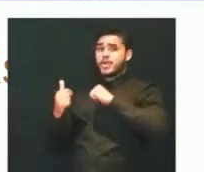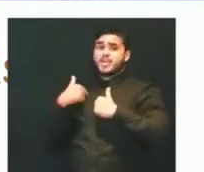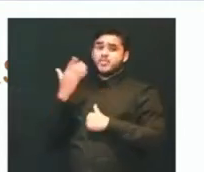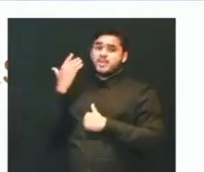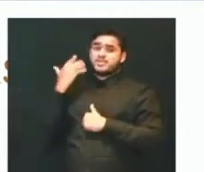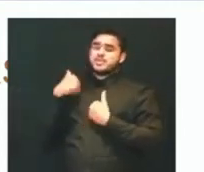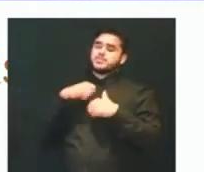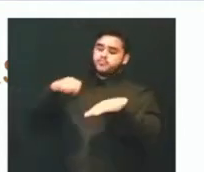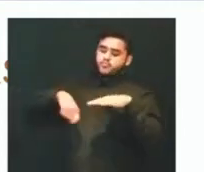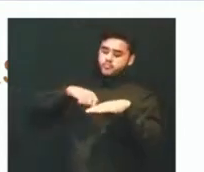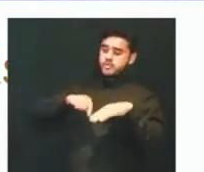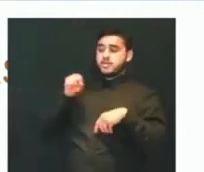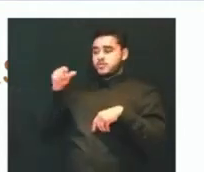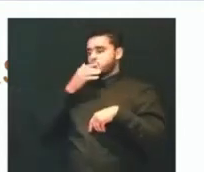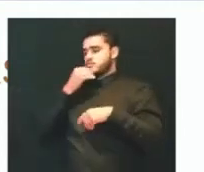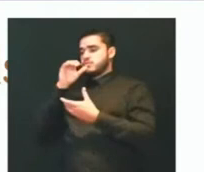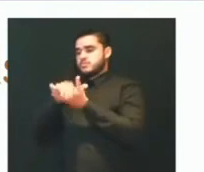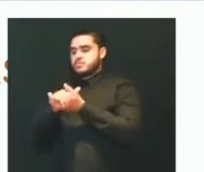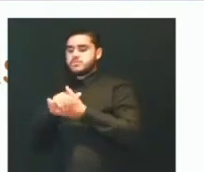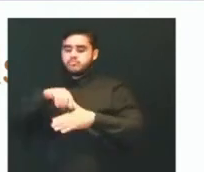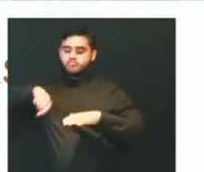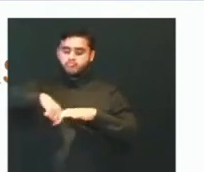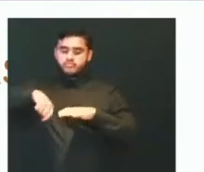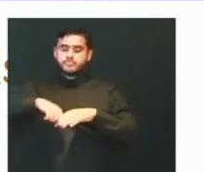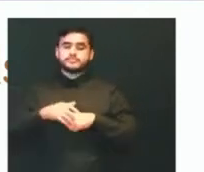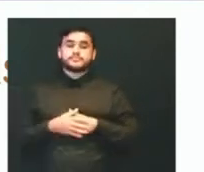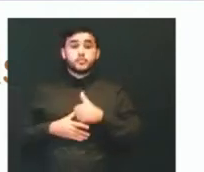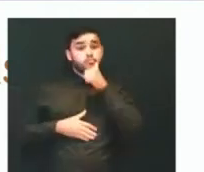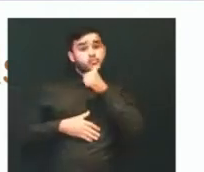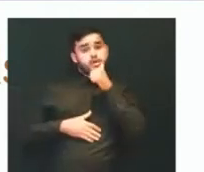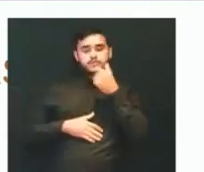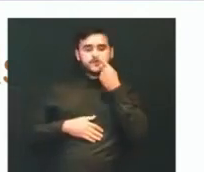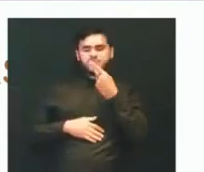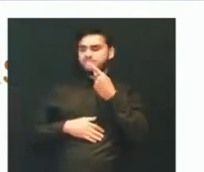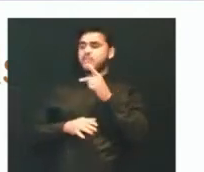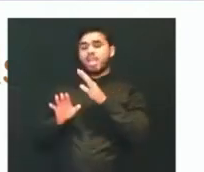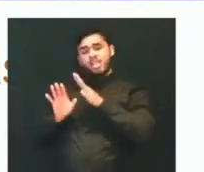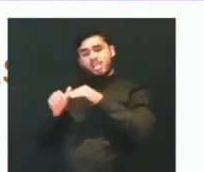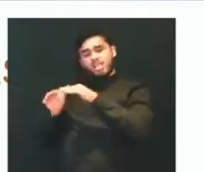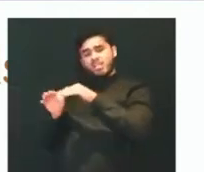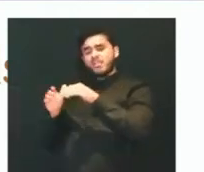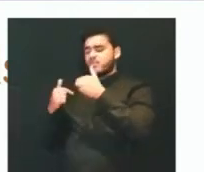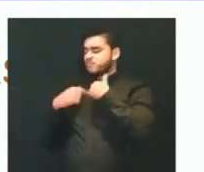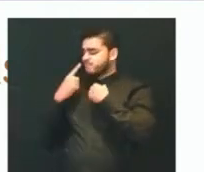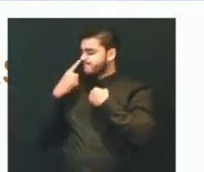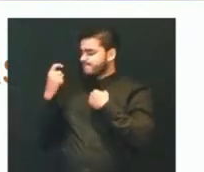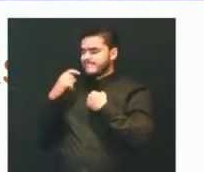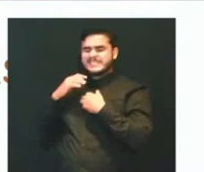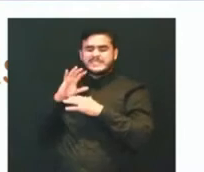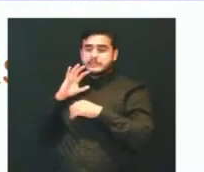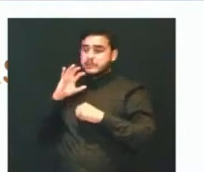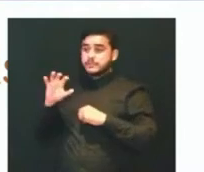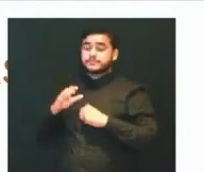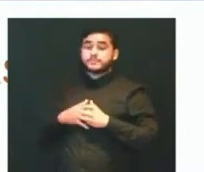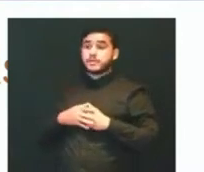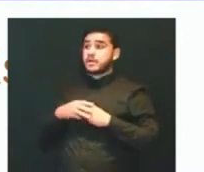né? E ela não aguentava ficar muito tempo na cozinha por causa do cheiro. Aí ela disse que ama